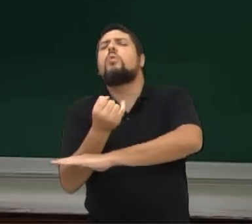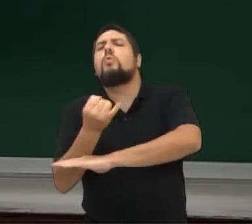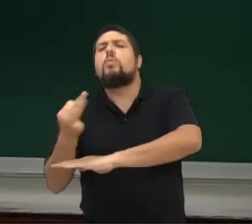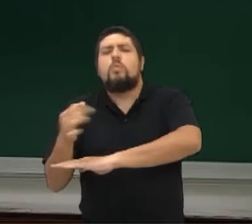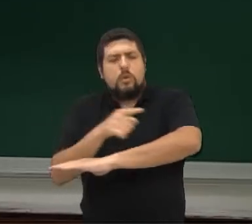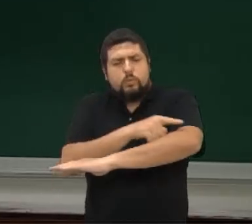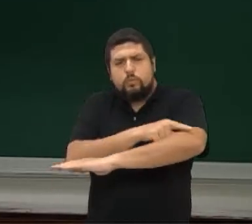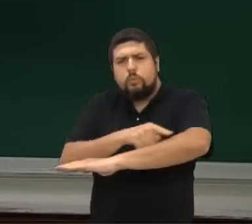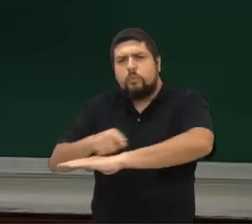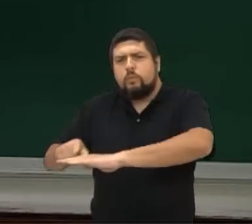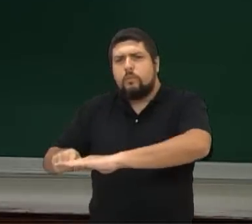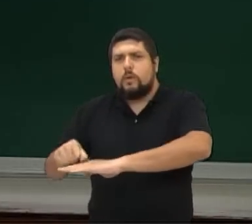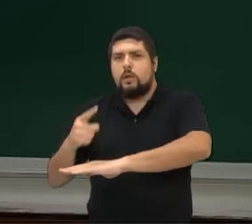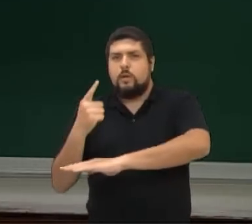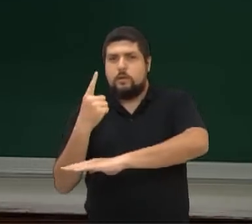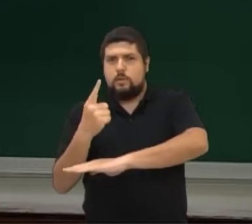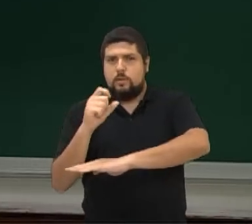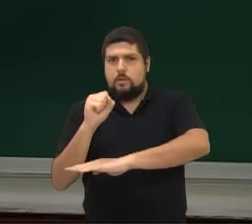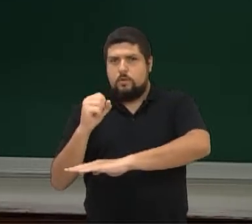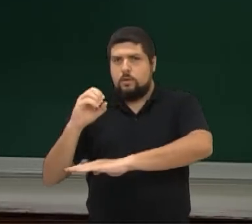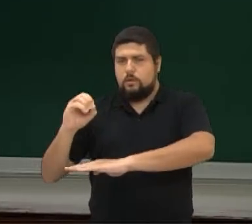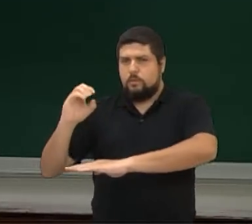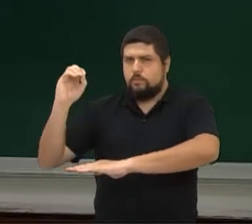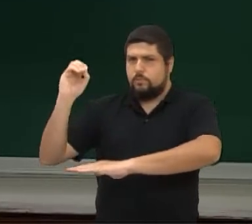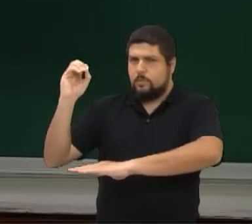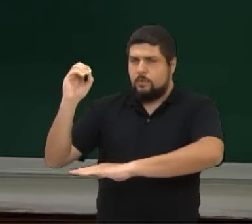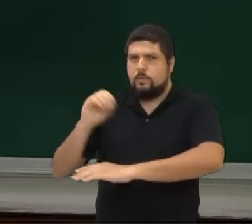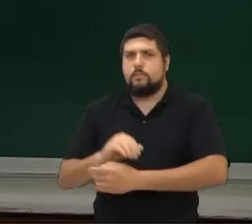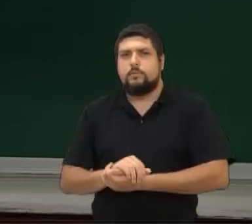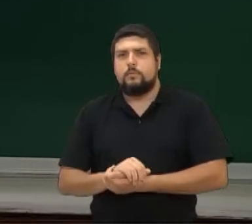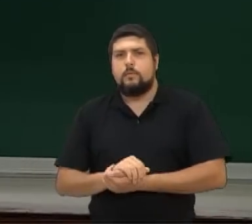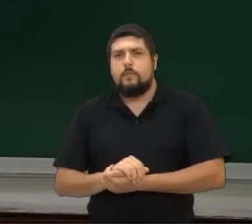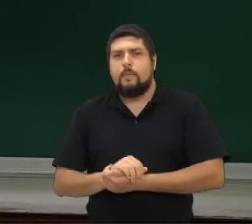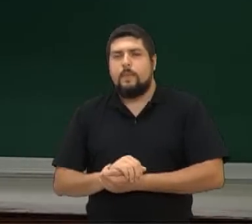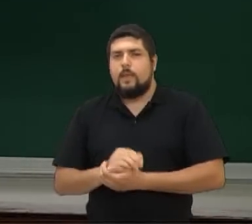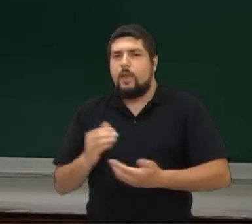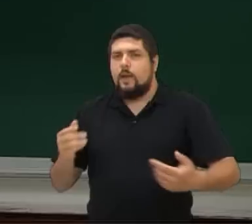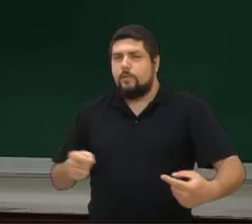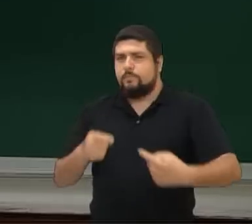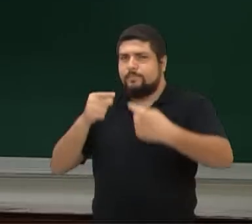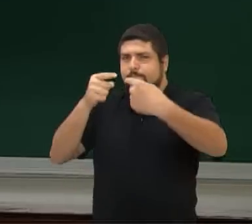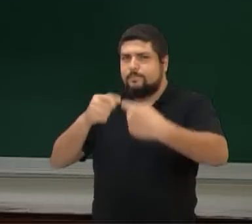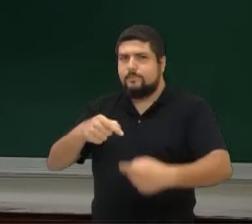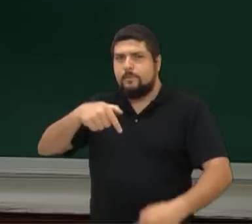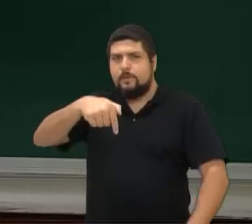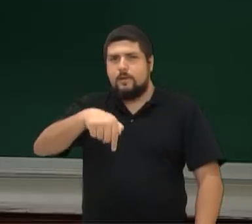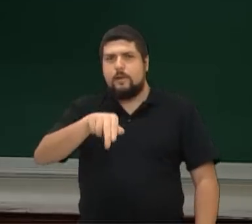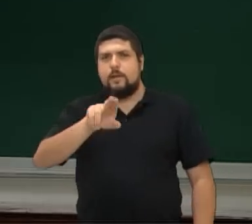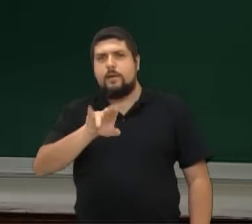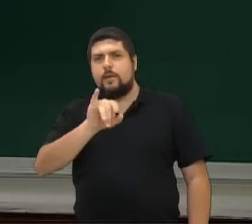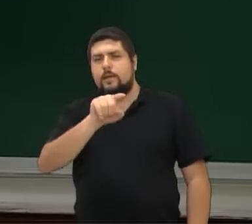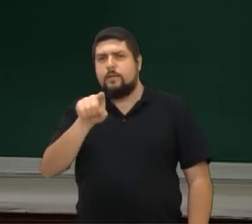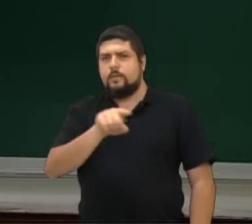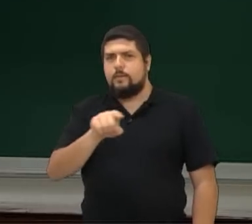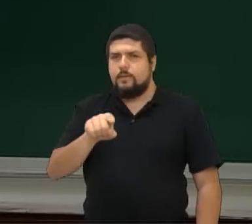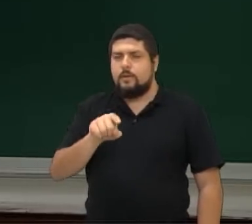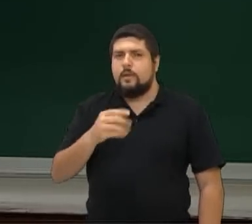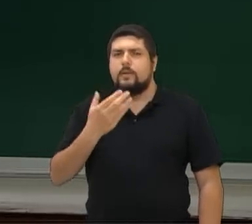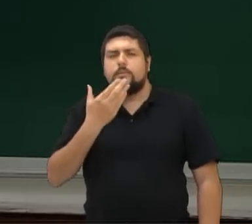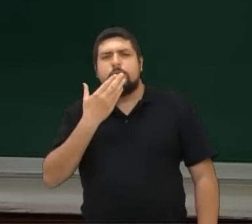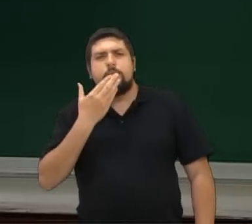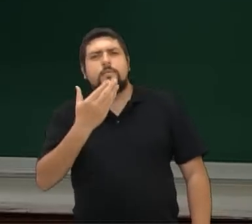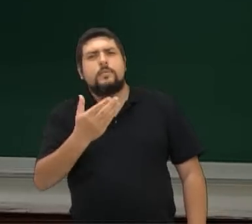graus e nesse quiz, ele pede para vocês observarem a figura e